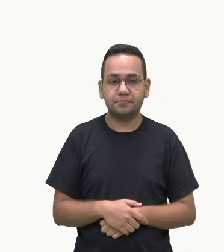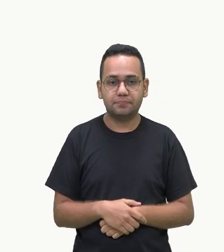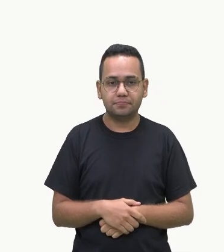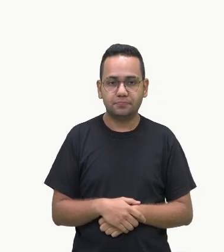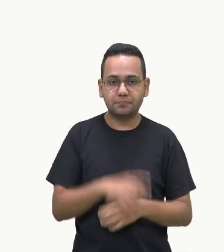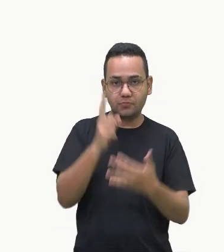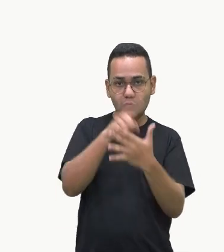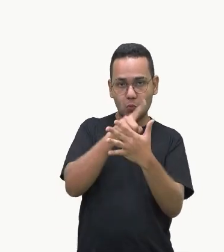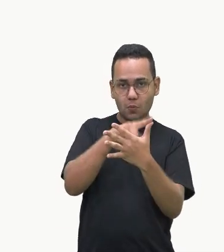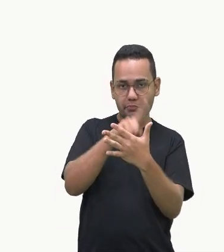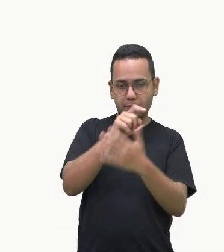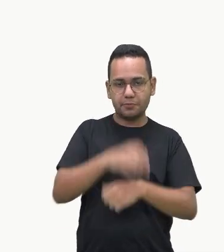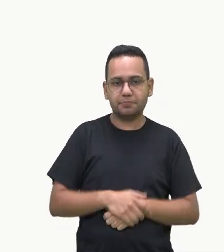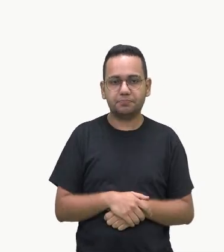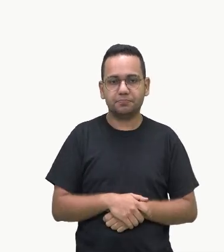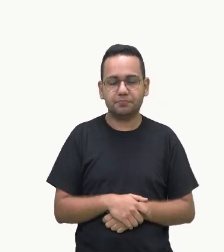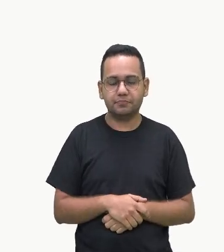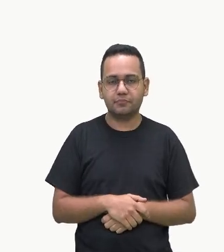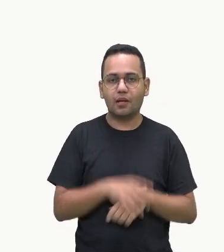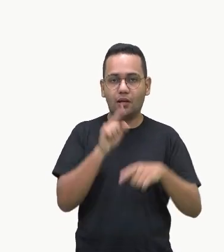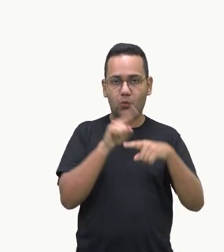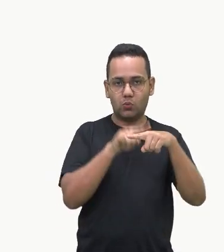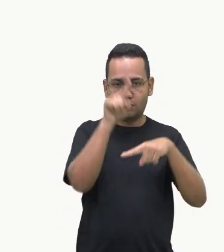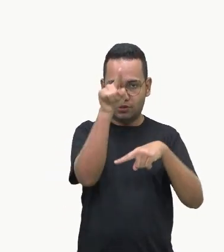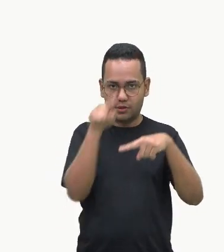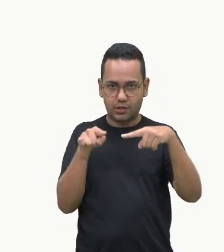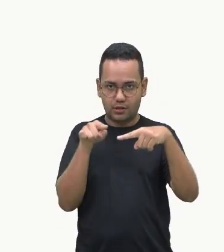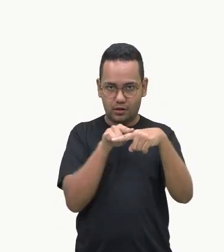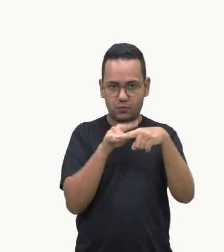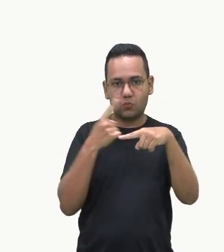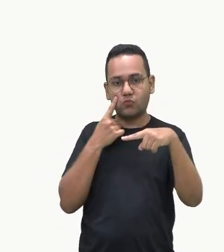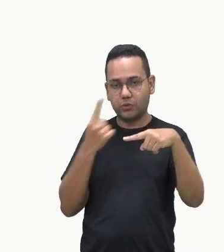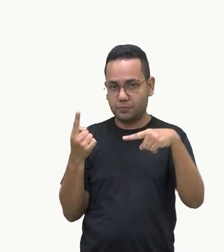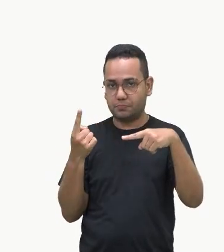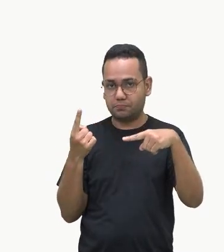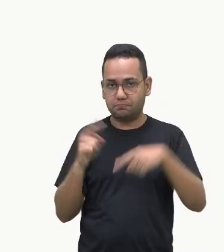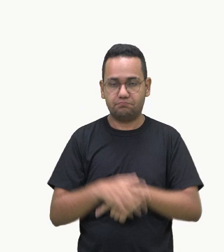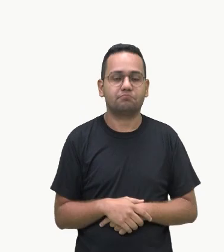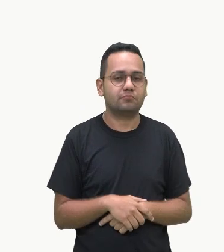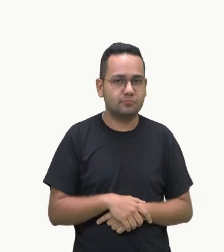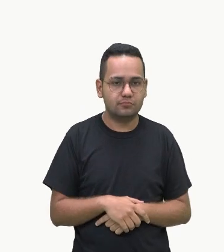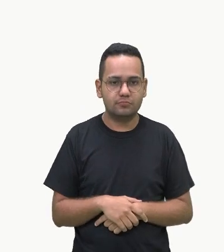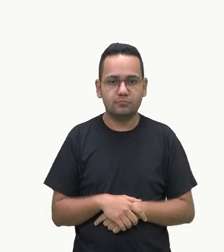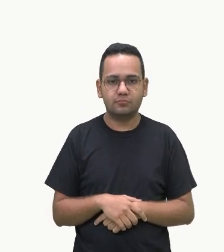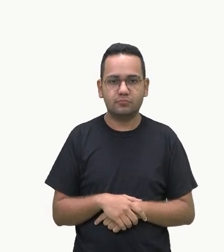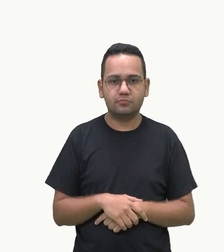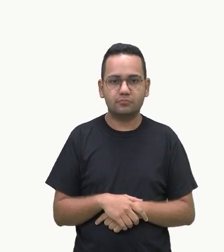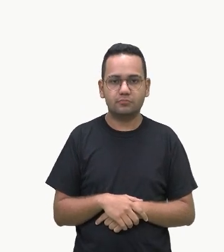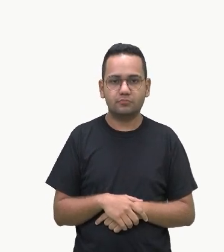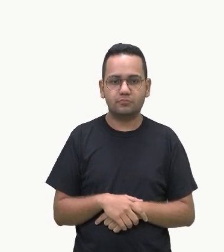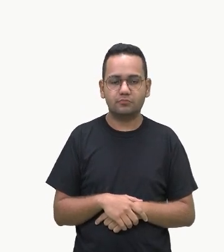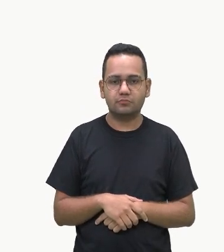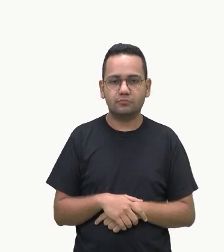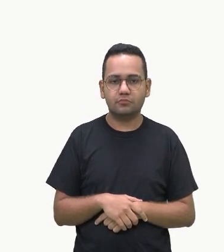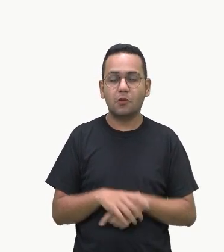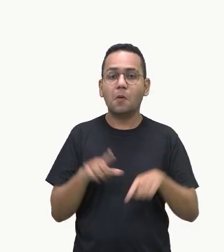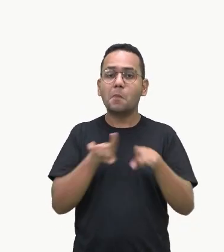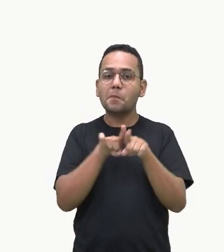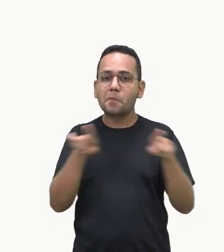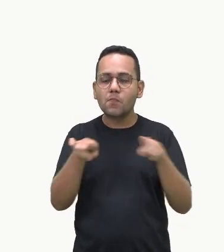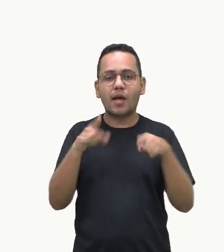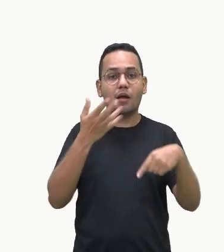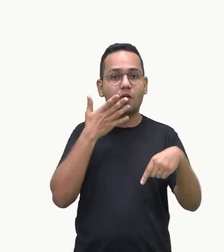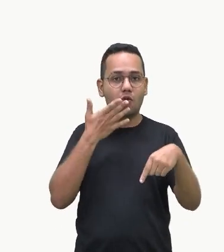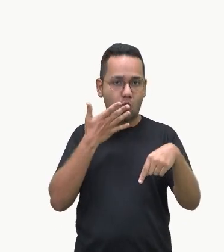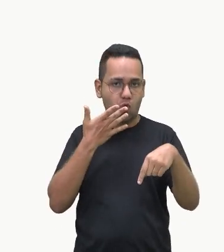polígono triângulo, essa parte aqui que eu destaquei, ok? Esta parte que está em vermelho